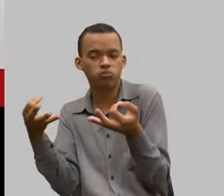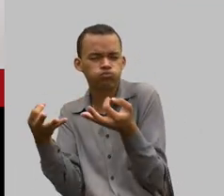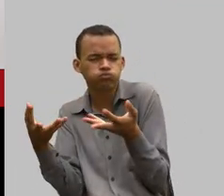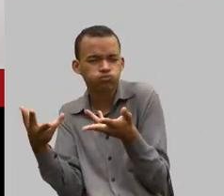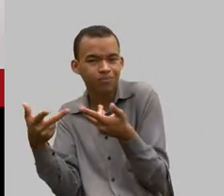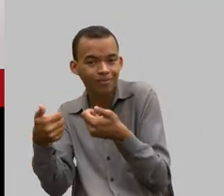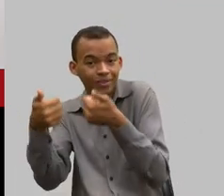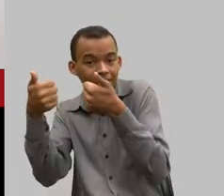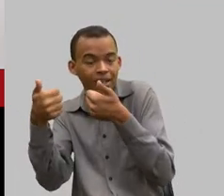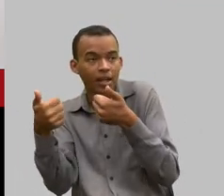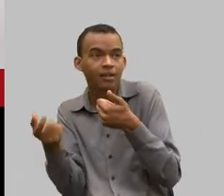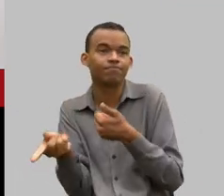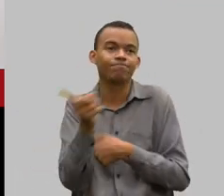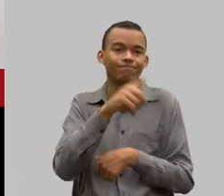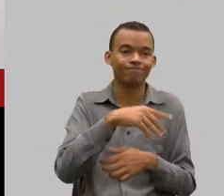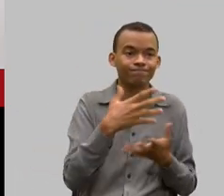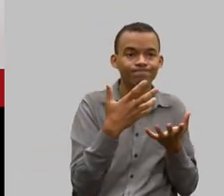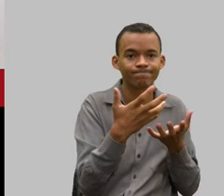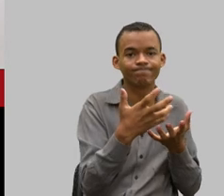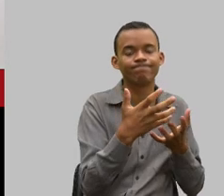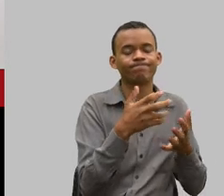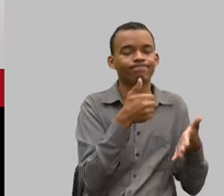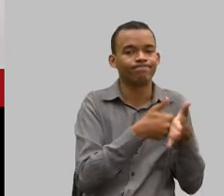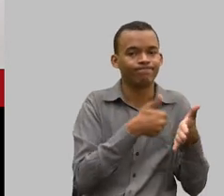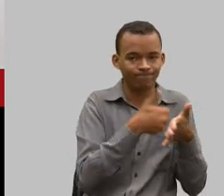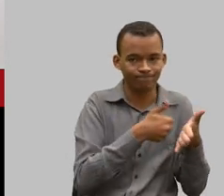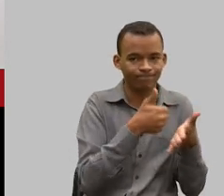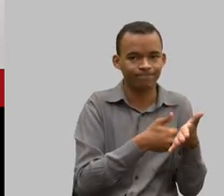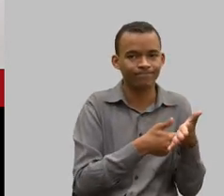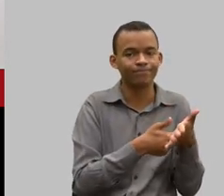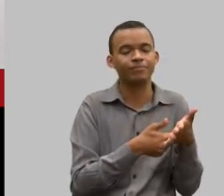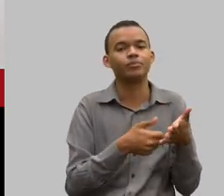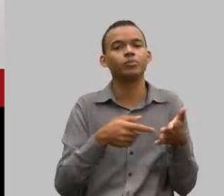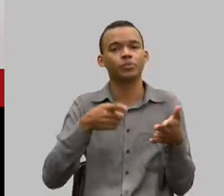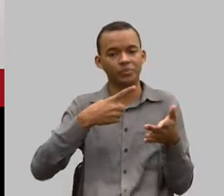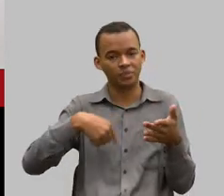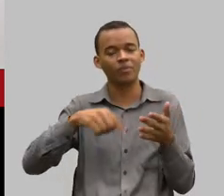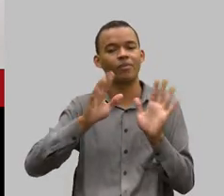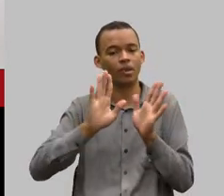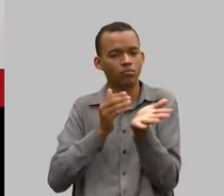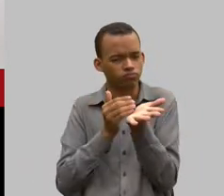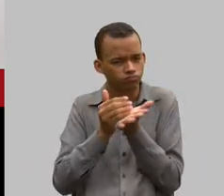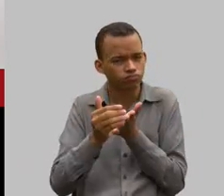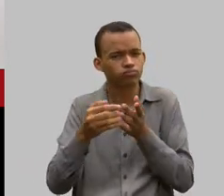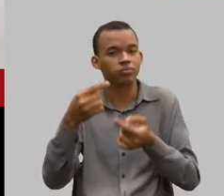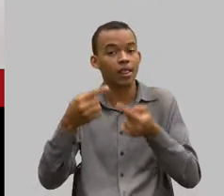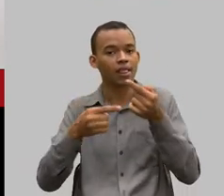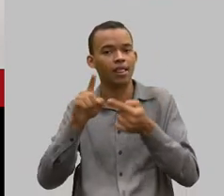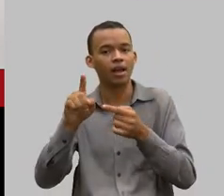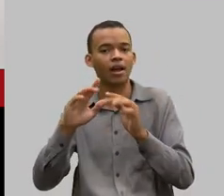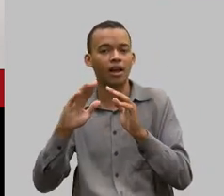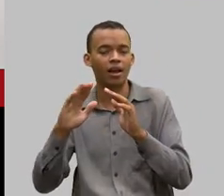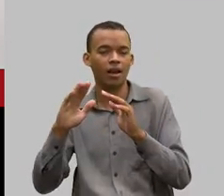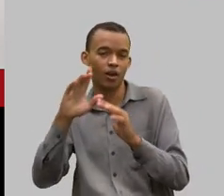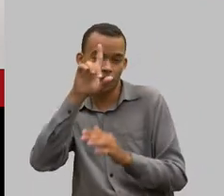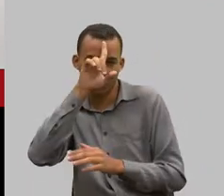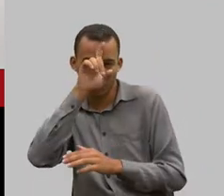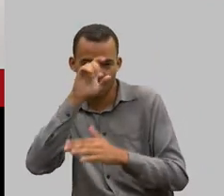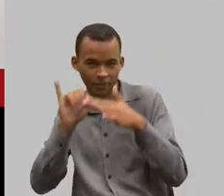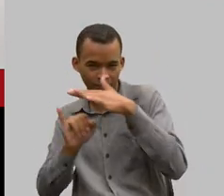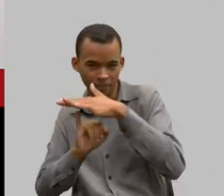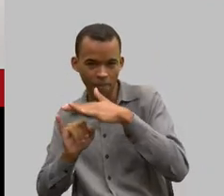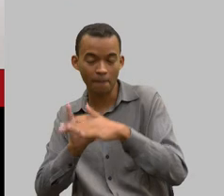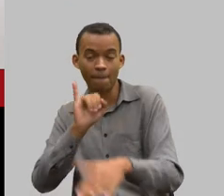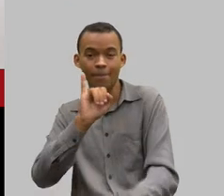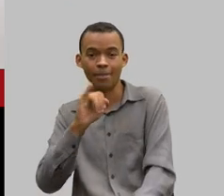nós queremos fazer então nós estamos agora às portas desta discussão do do ipseng eu fui usuário do ipseng